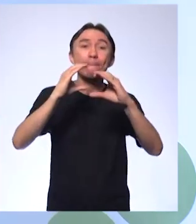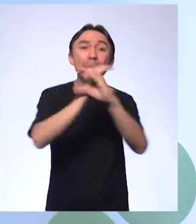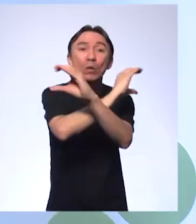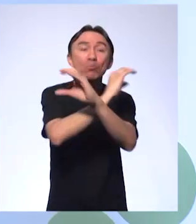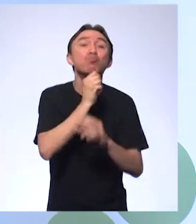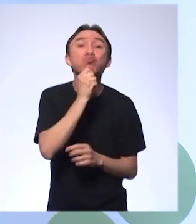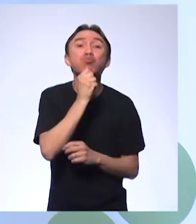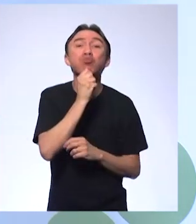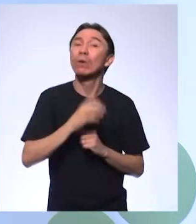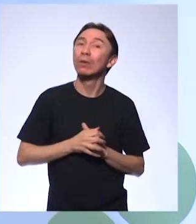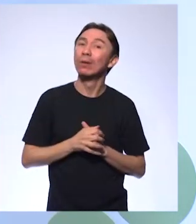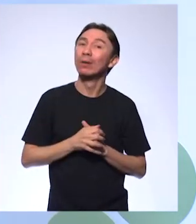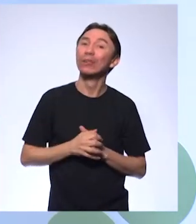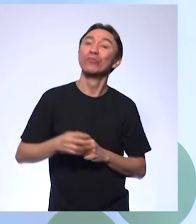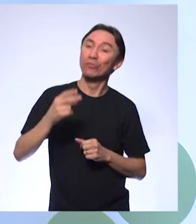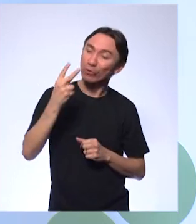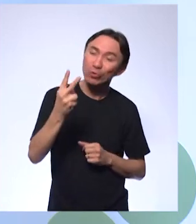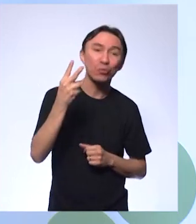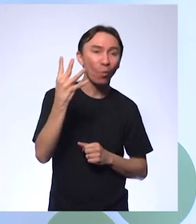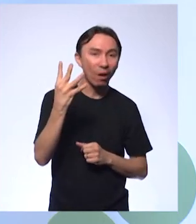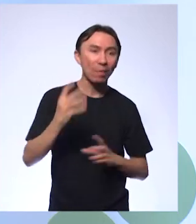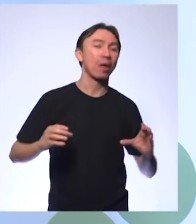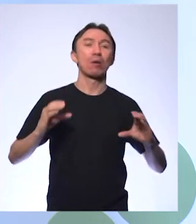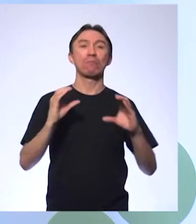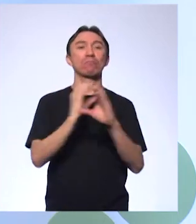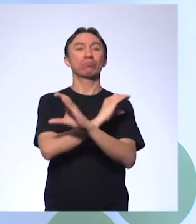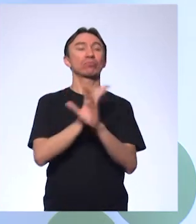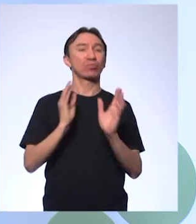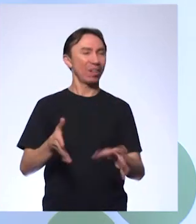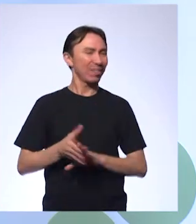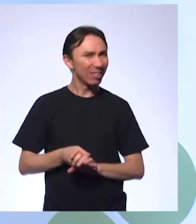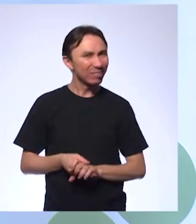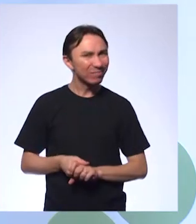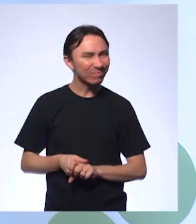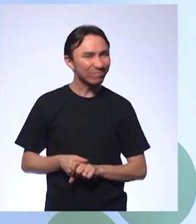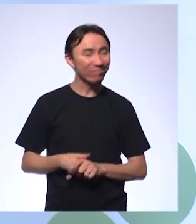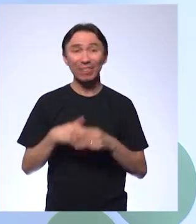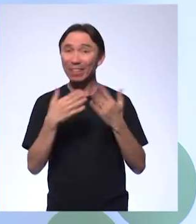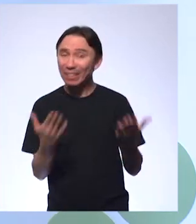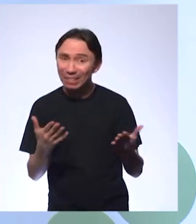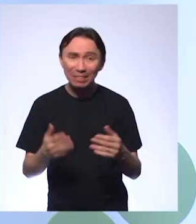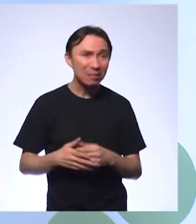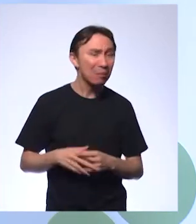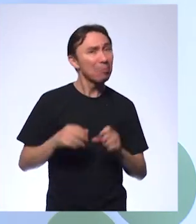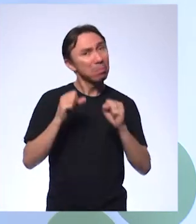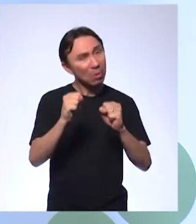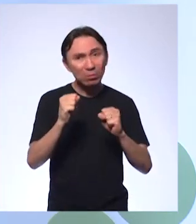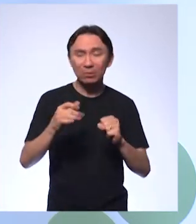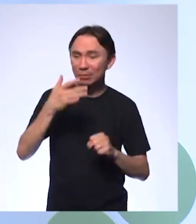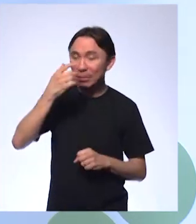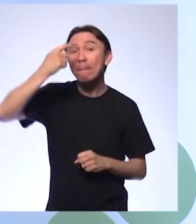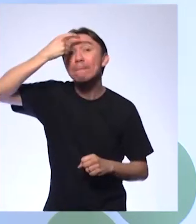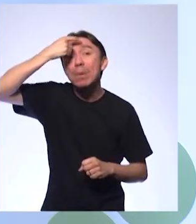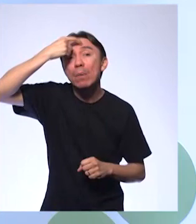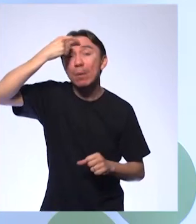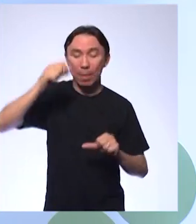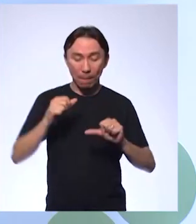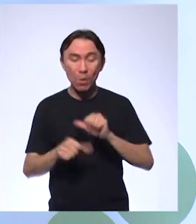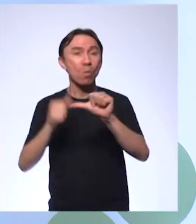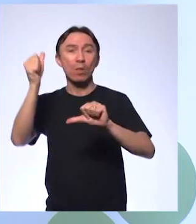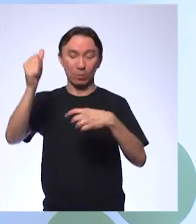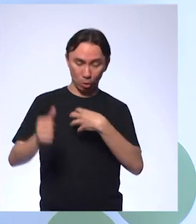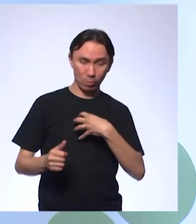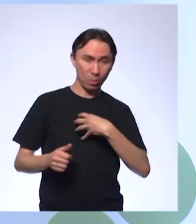24 anos. E não é algo definido, definitivo. Você pode mudar o tempo inteiro. Então, isso a gente já falou nas